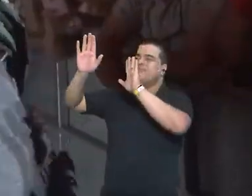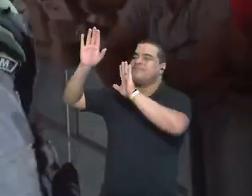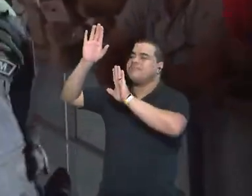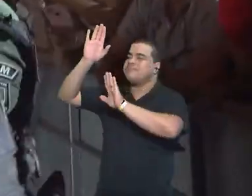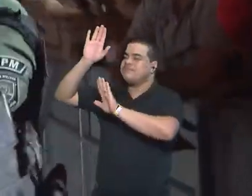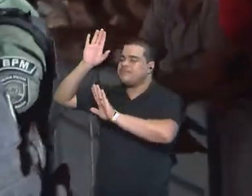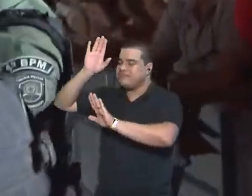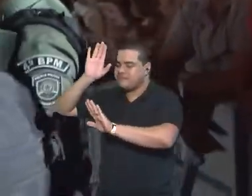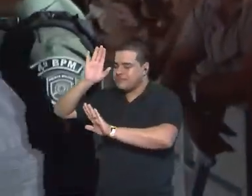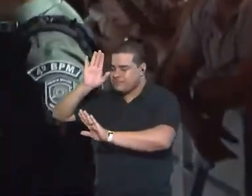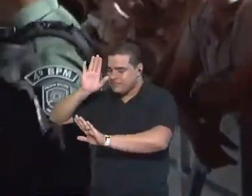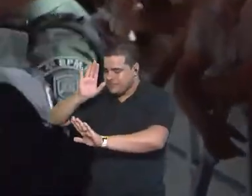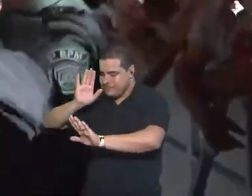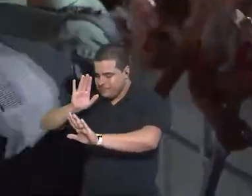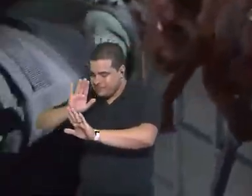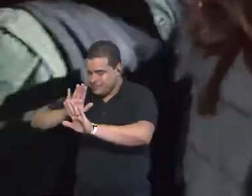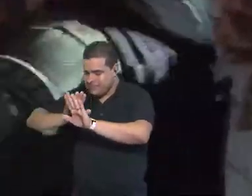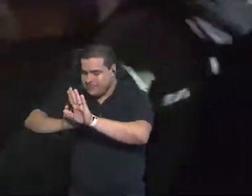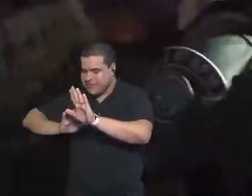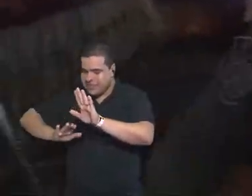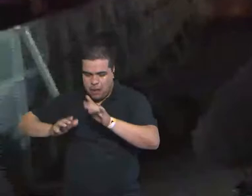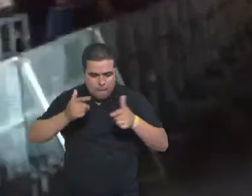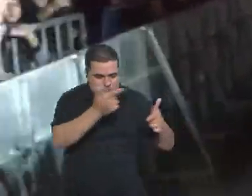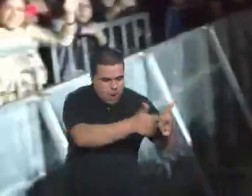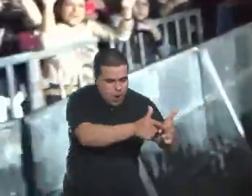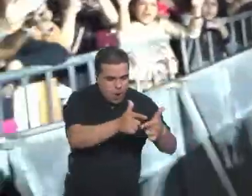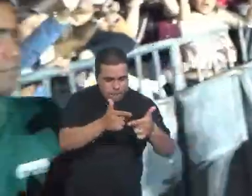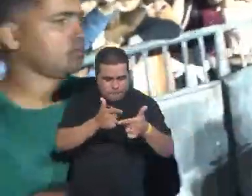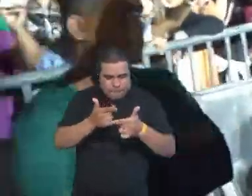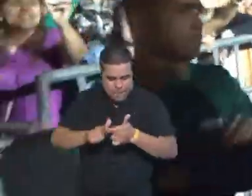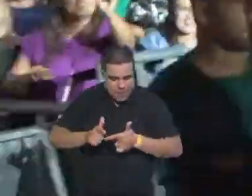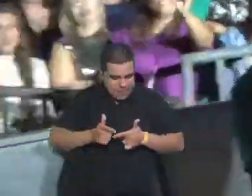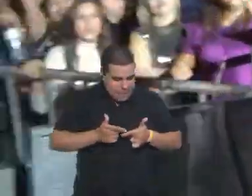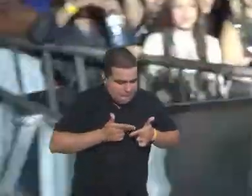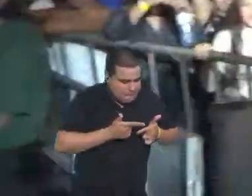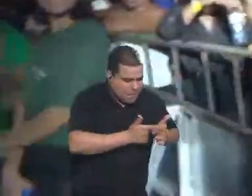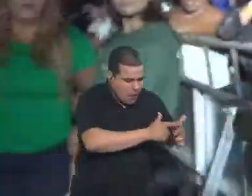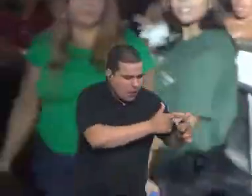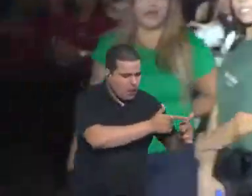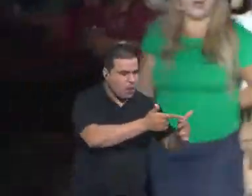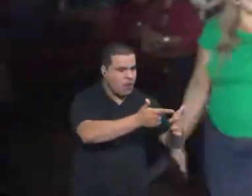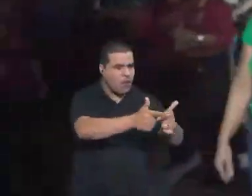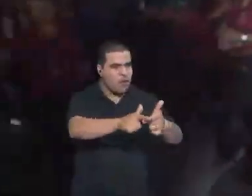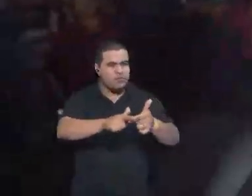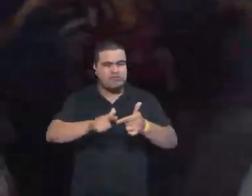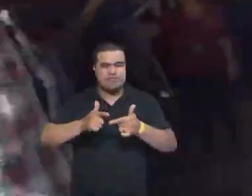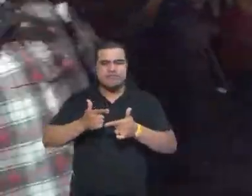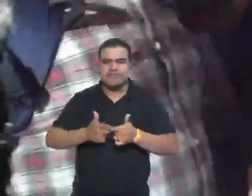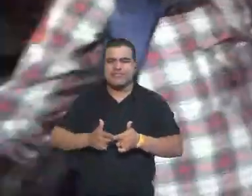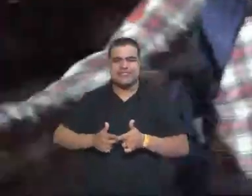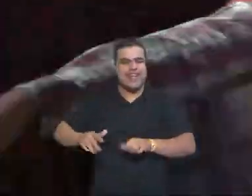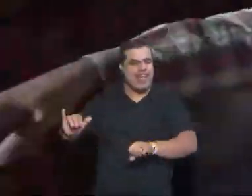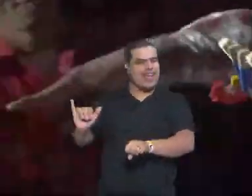Te Louvarei veio mas tem